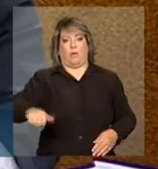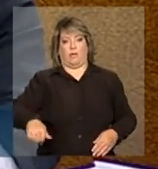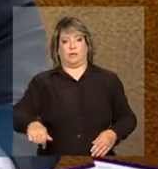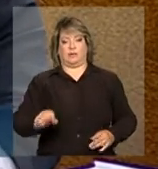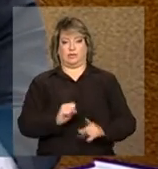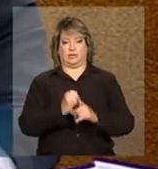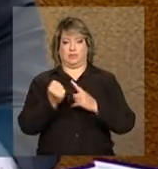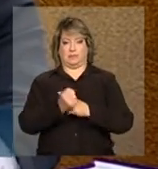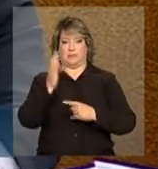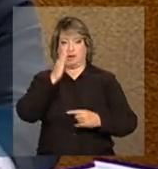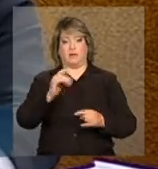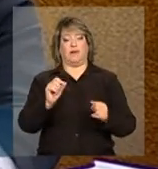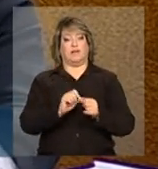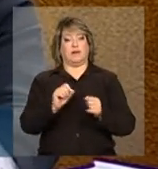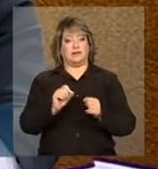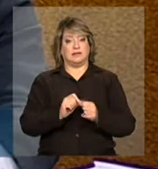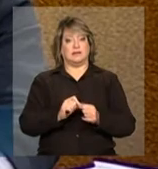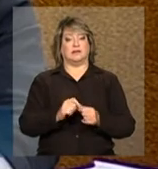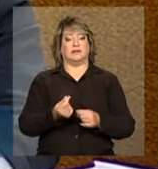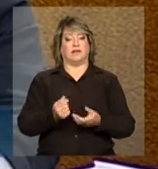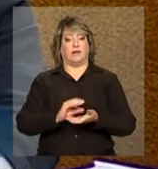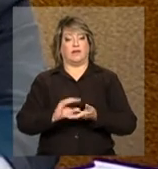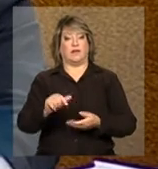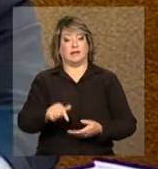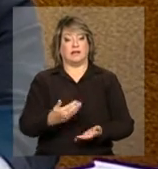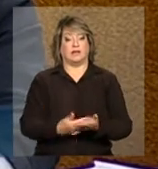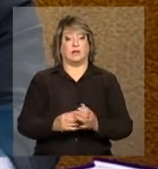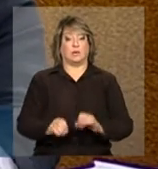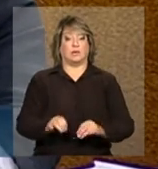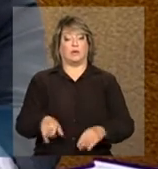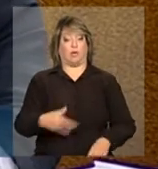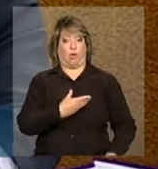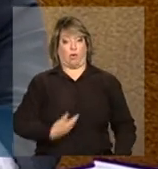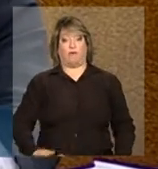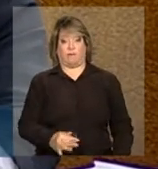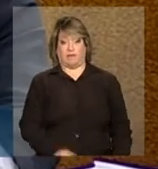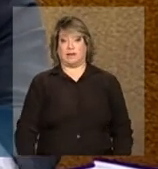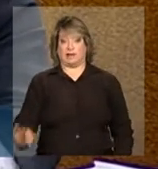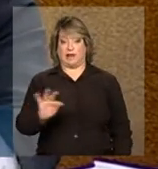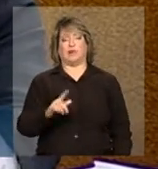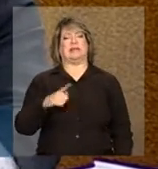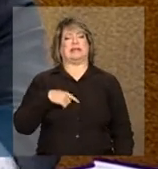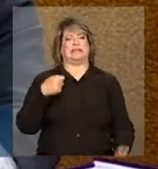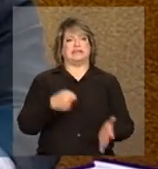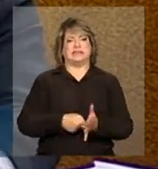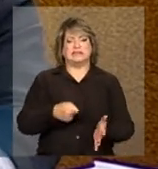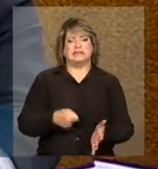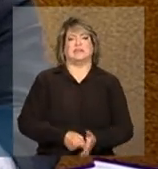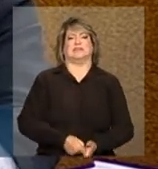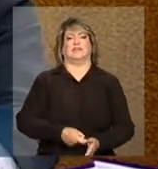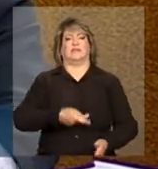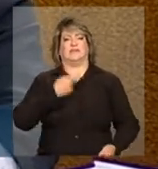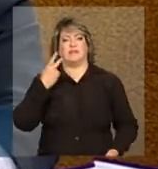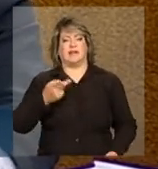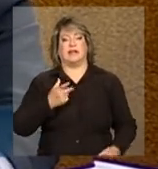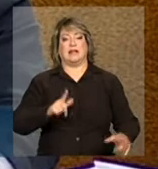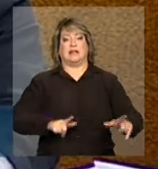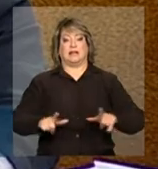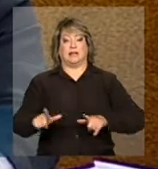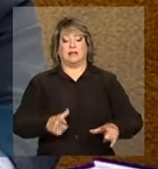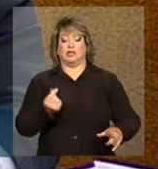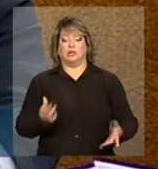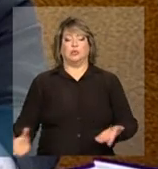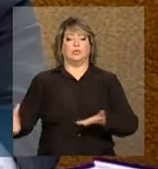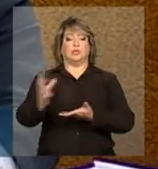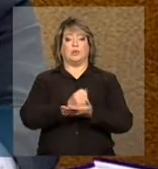vai ser feita por meio dos investimentos na educação. E o governo federal tem insistido, tem trabalhado, que as receitas do